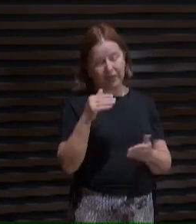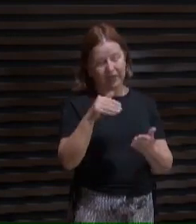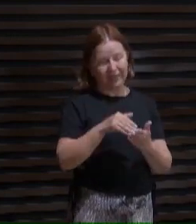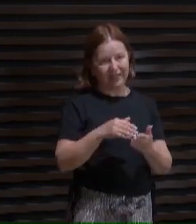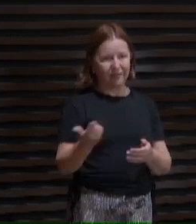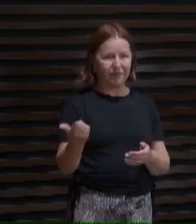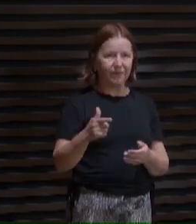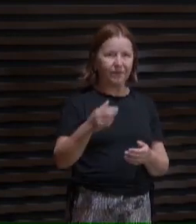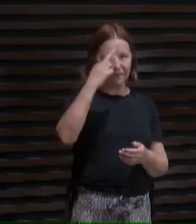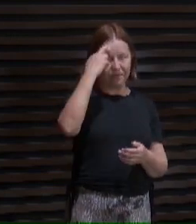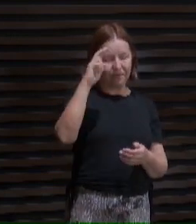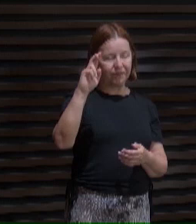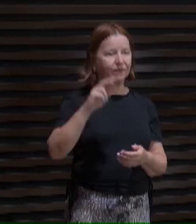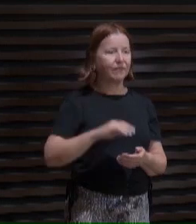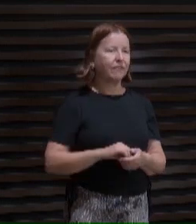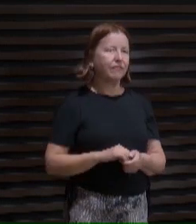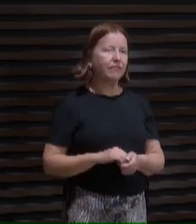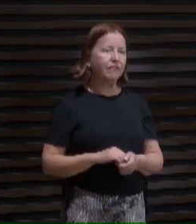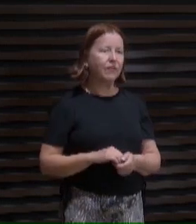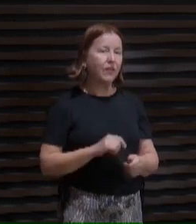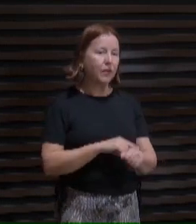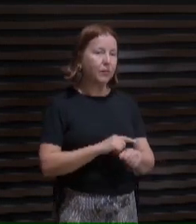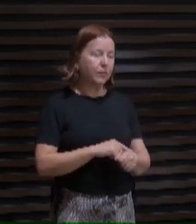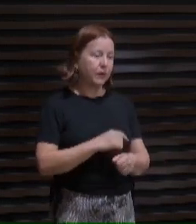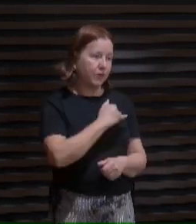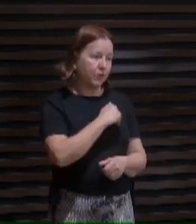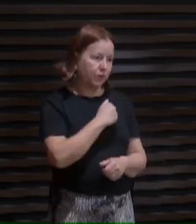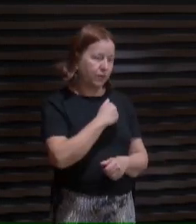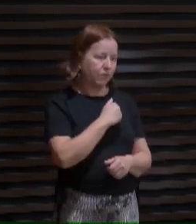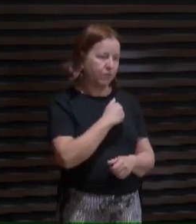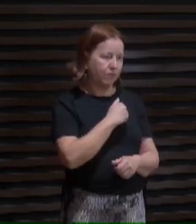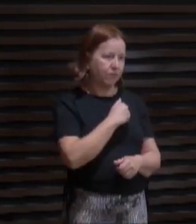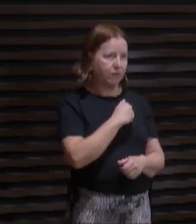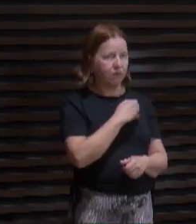do Senhor. E quando João teria morrido